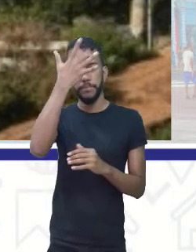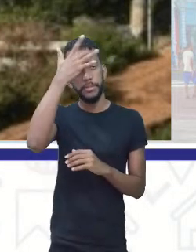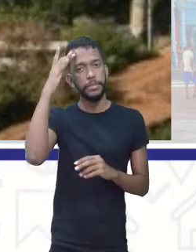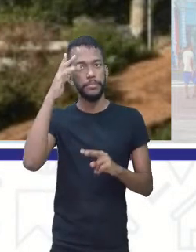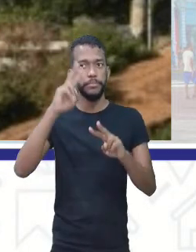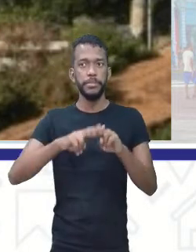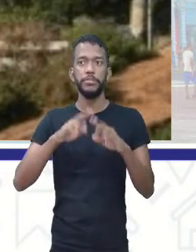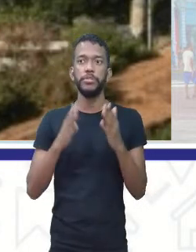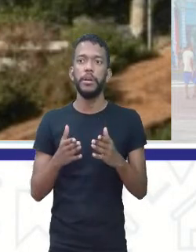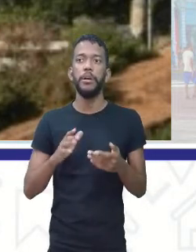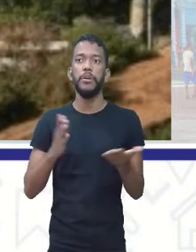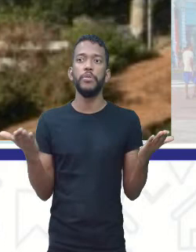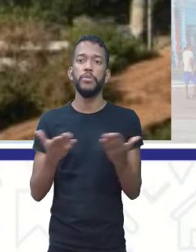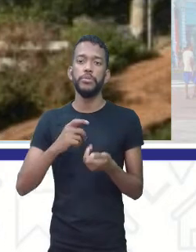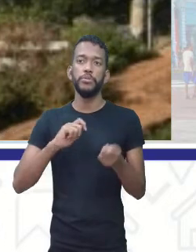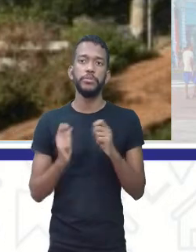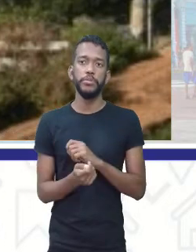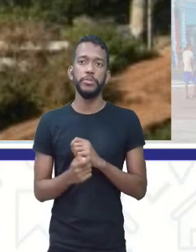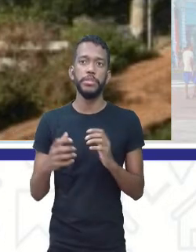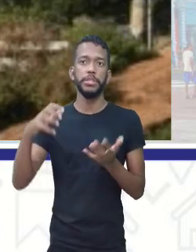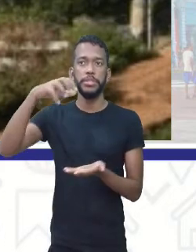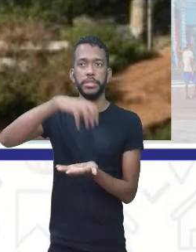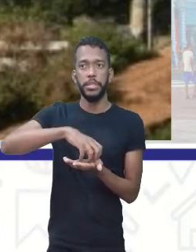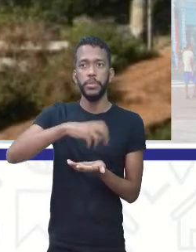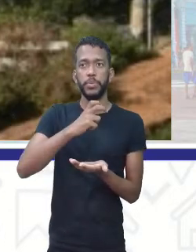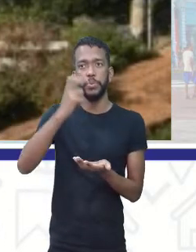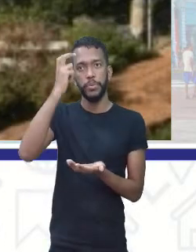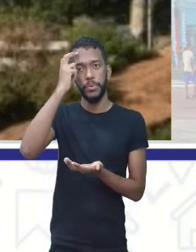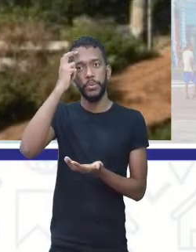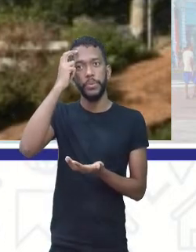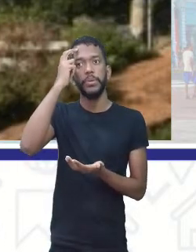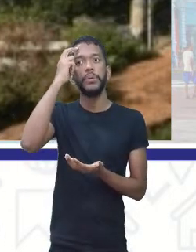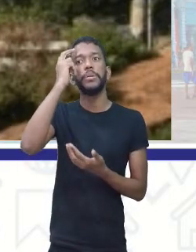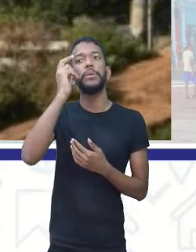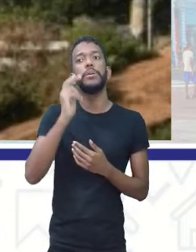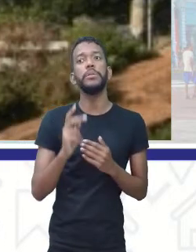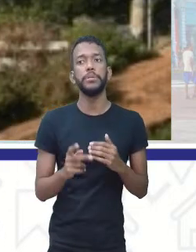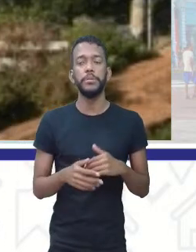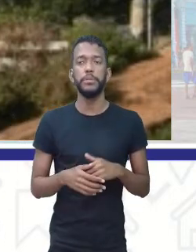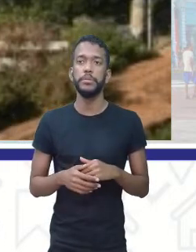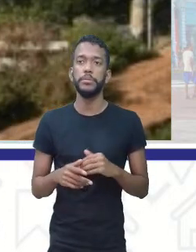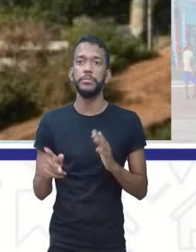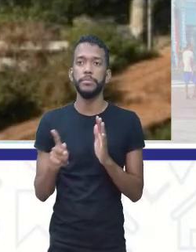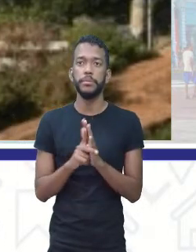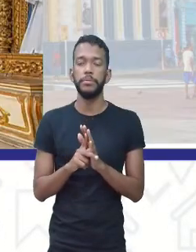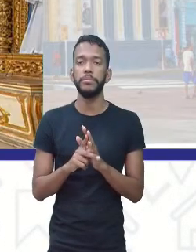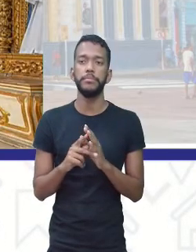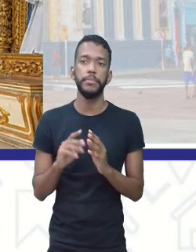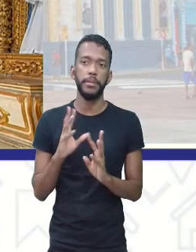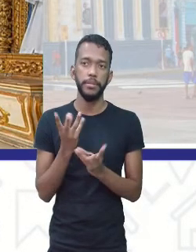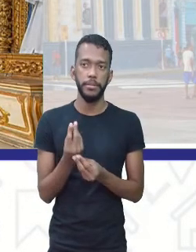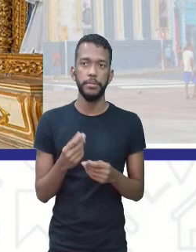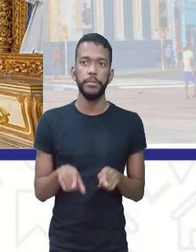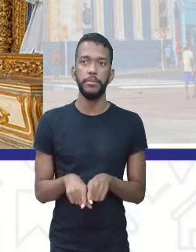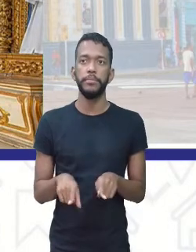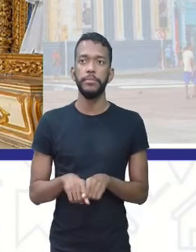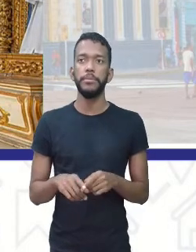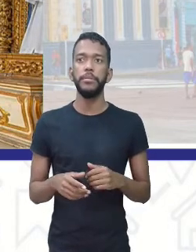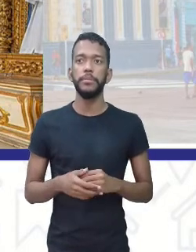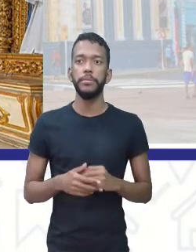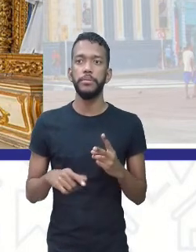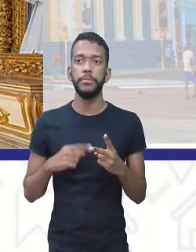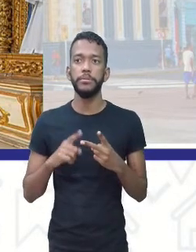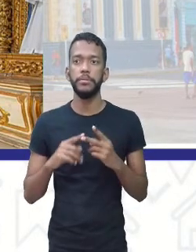presos, né, e hoje é um centro, né, de cultura, né, artesanal, principalmente. A